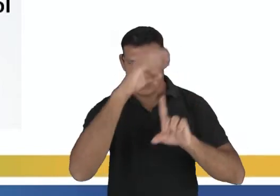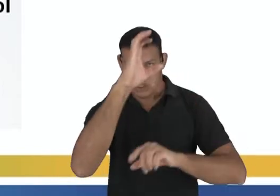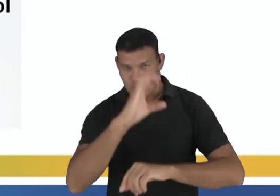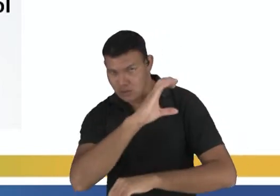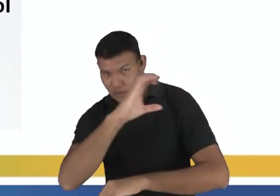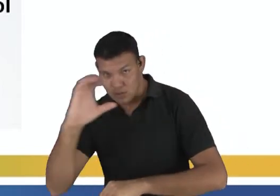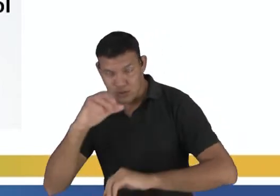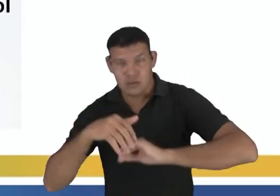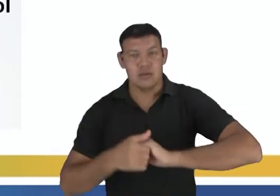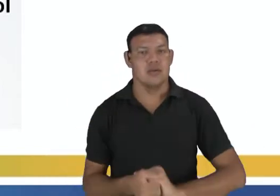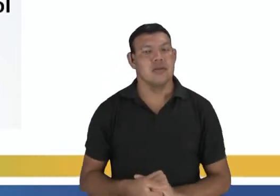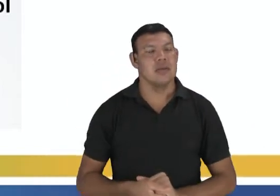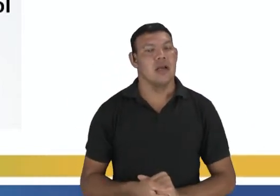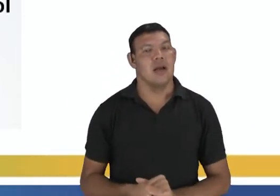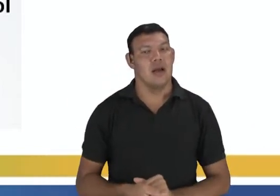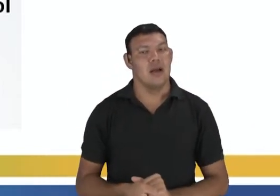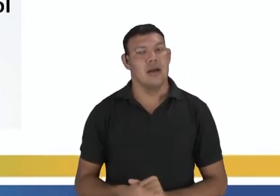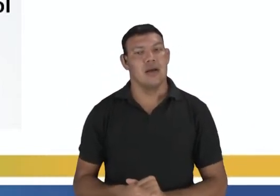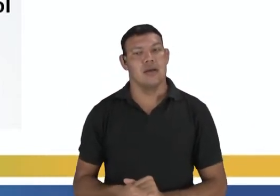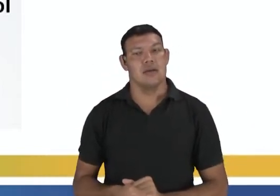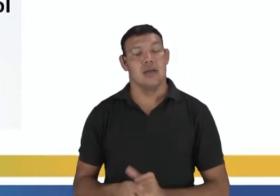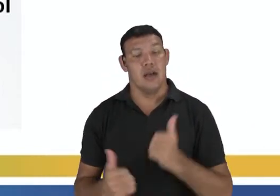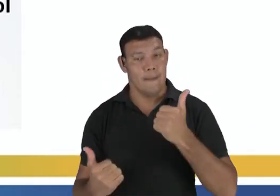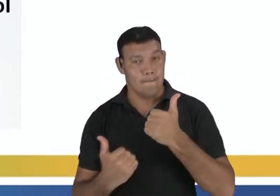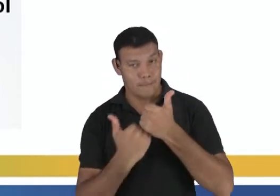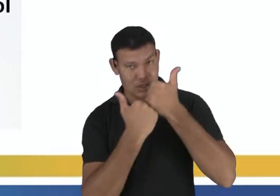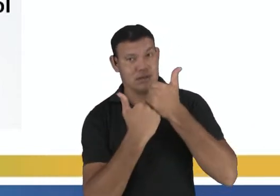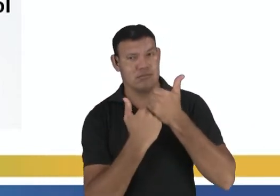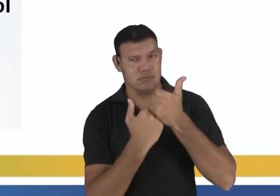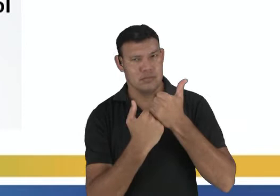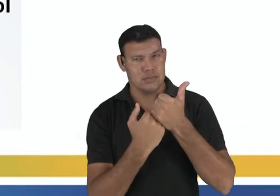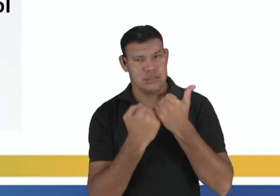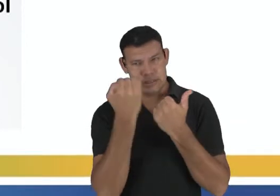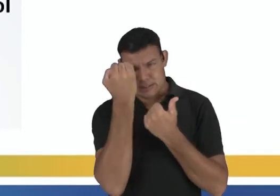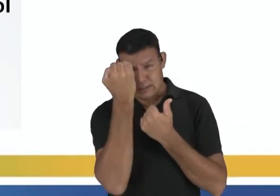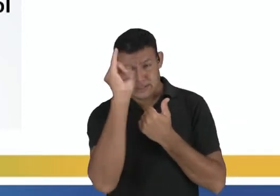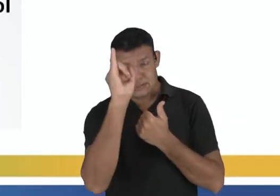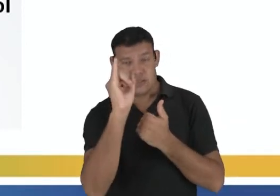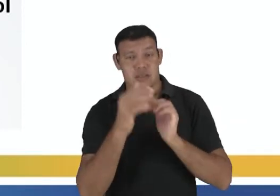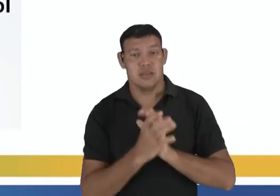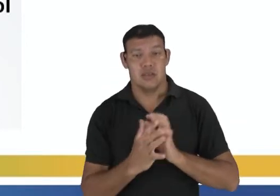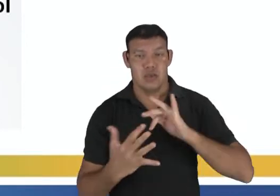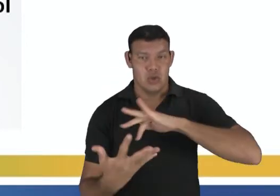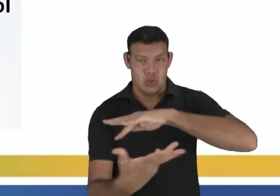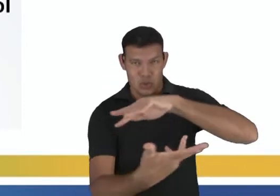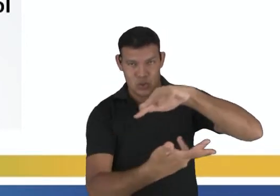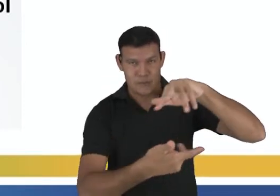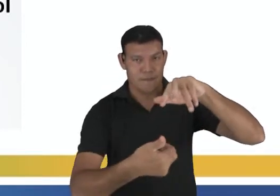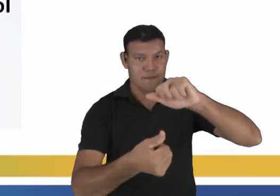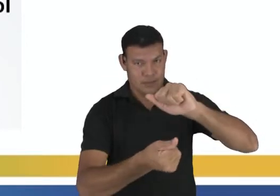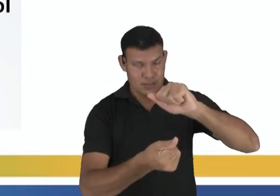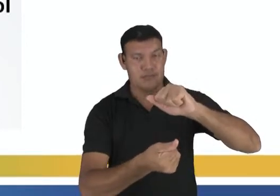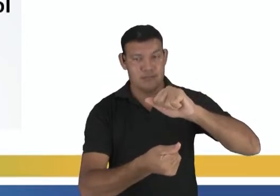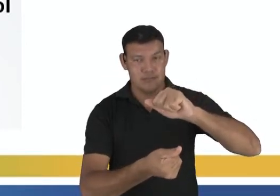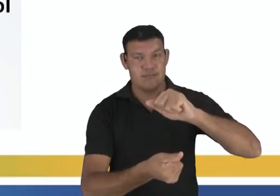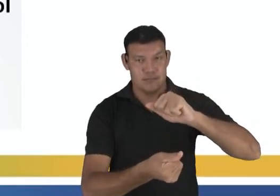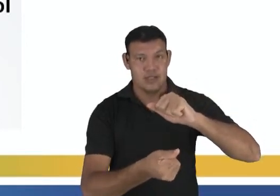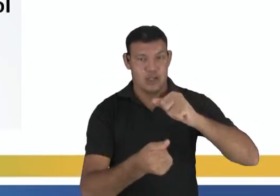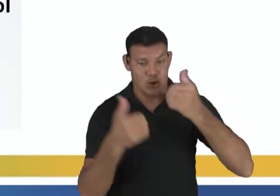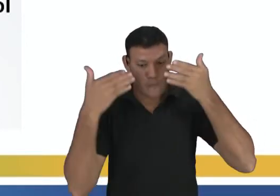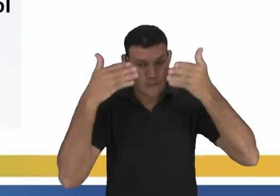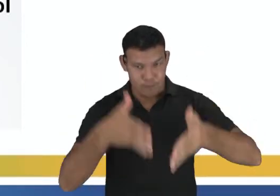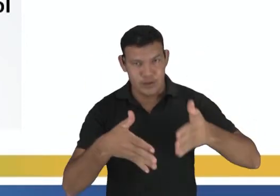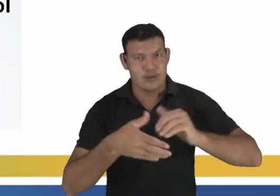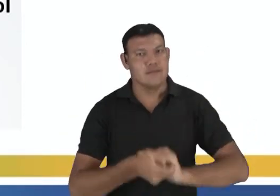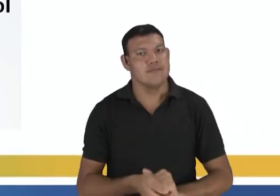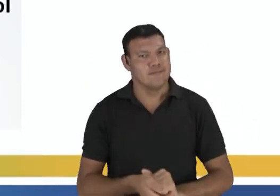que fundamentava-se ou apoiava a ideia do geocentrismo. Então é muito importante você